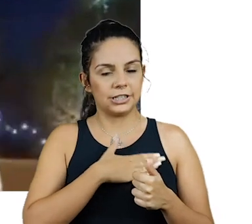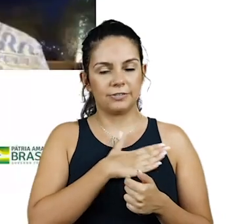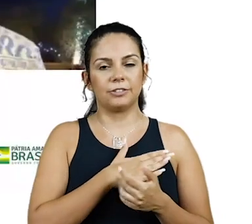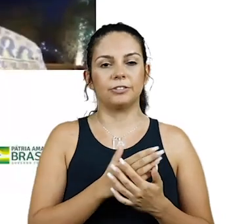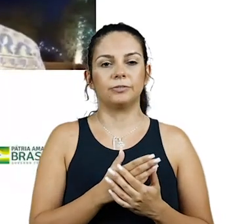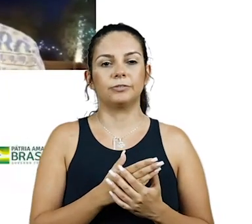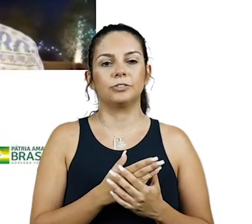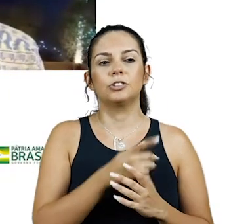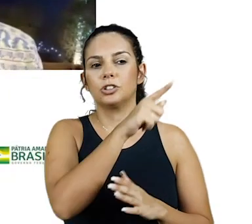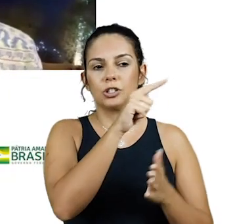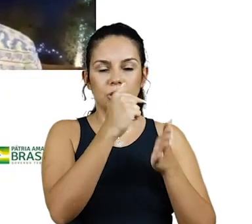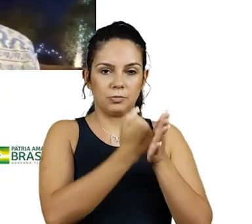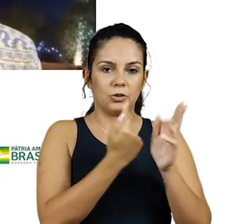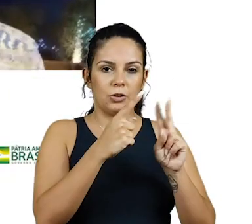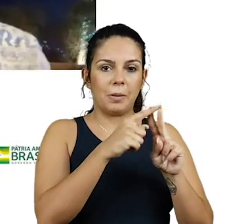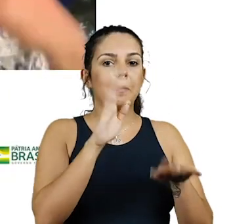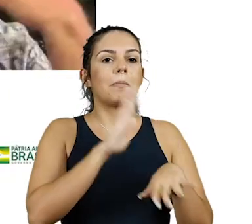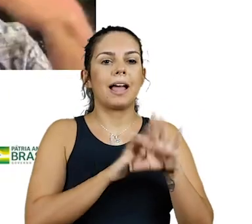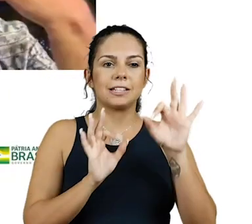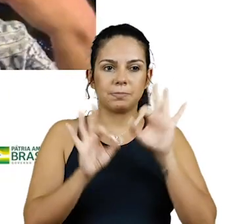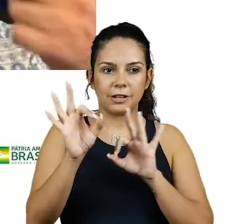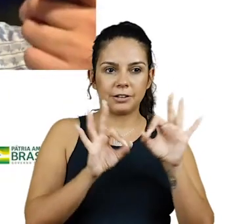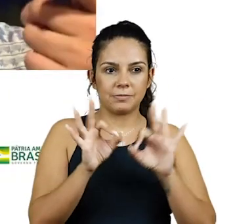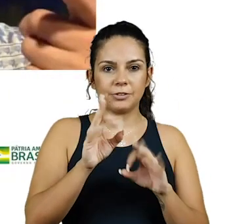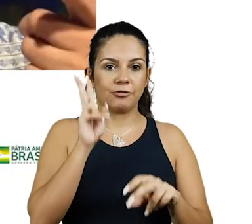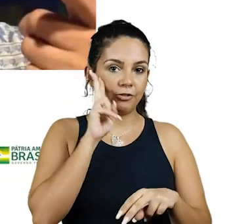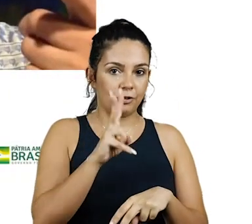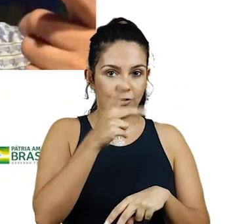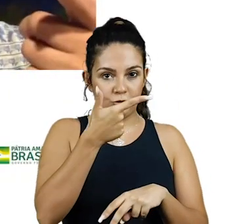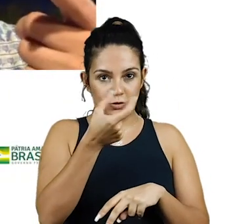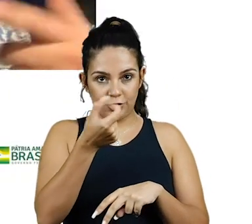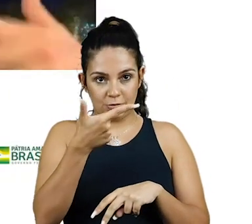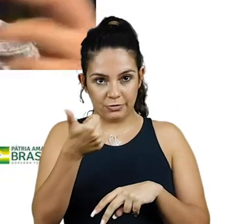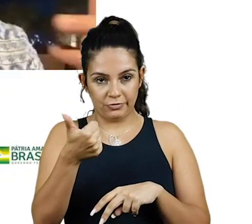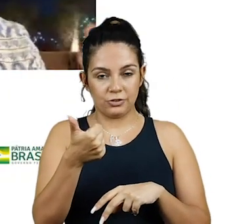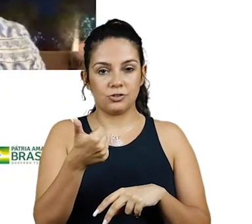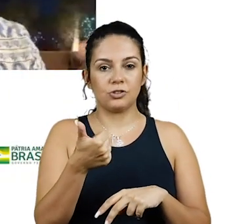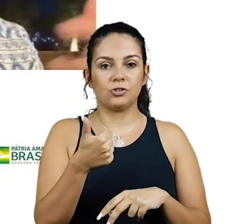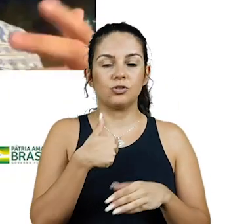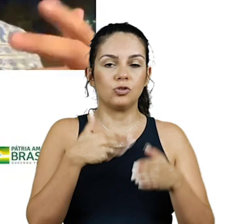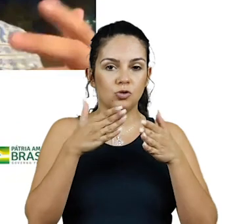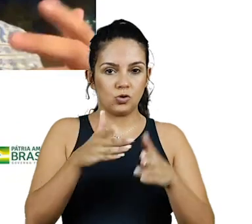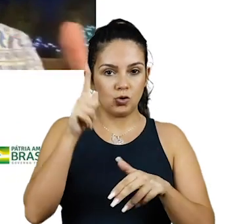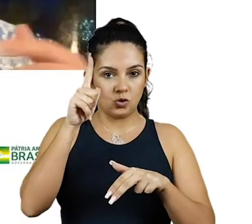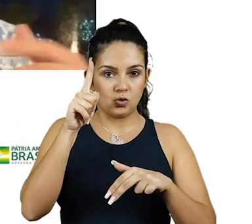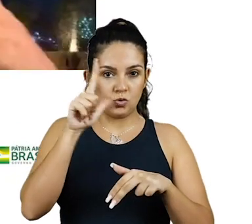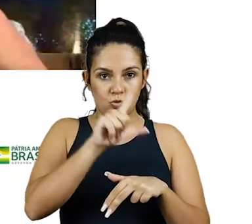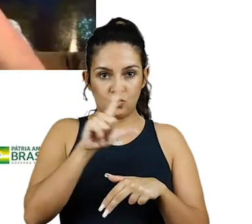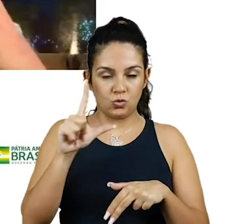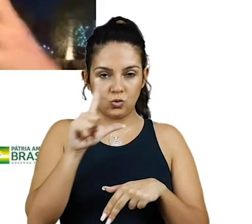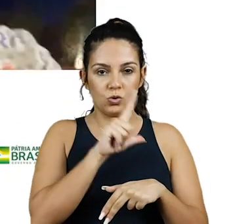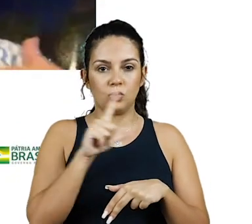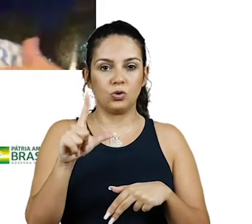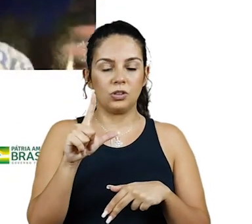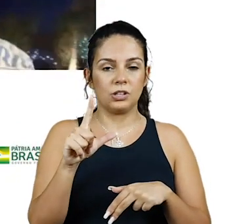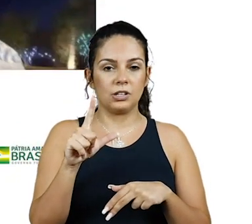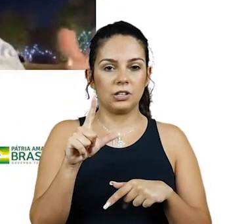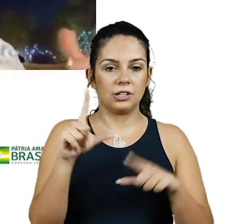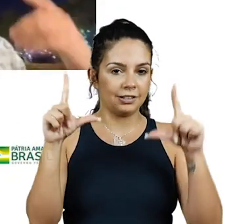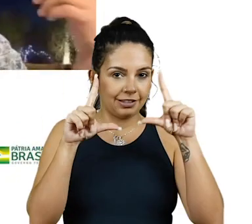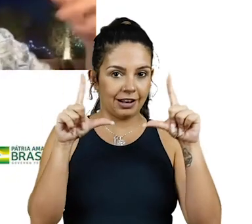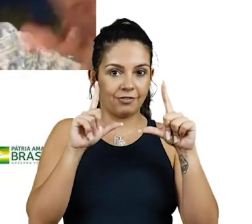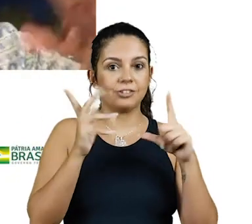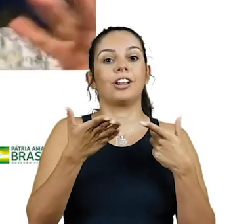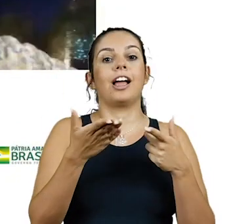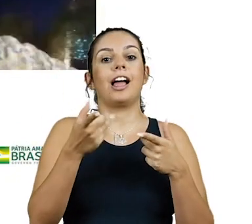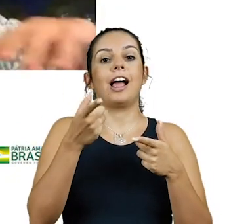Mais planejamento, né, Zeca? Mais planejamento, você está olhando 2021, na verdade, né? Eu cheguei lá em julho, televisão tem esse ritmo,